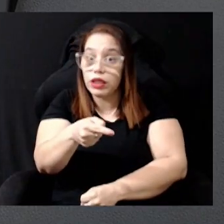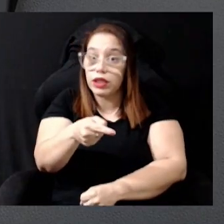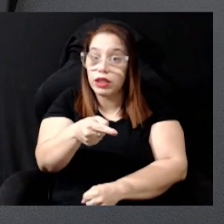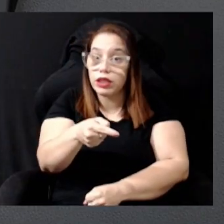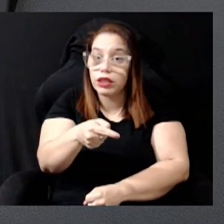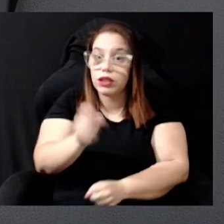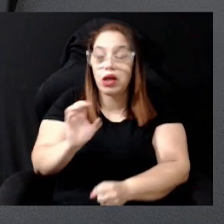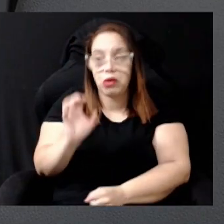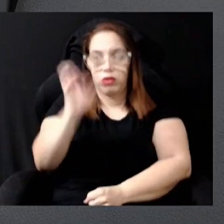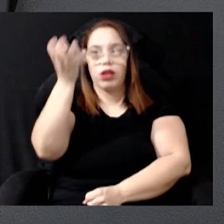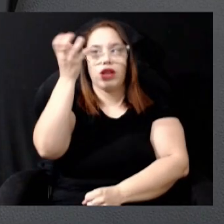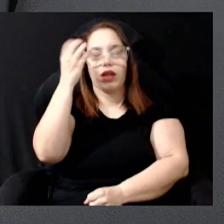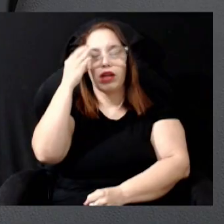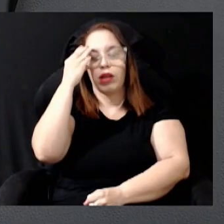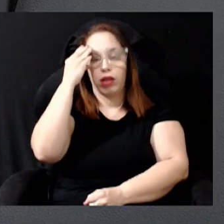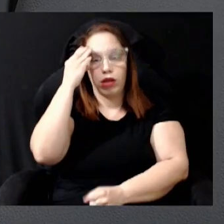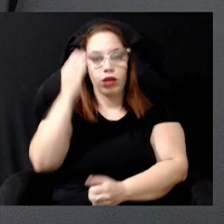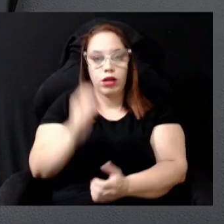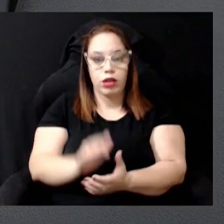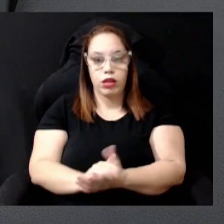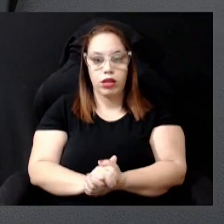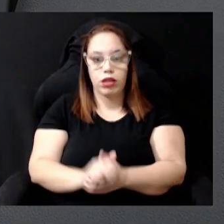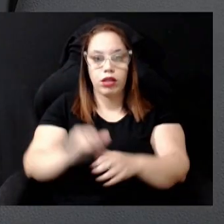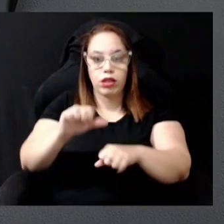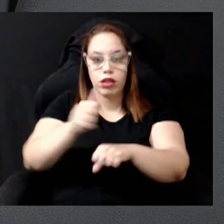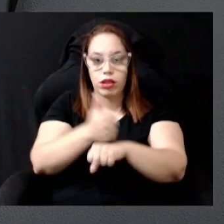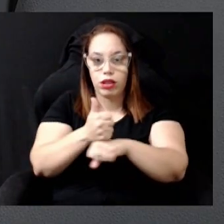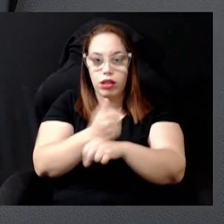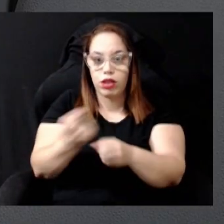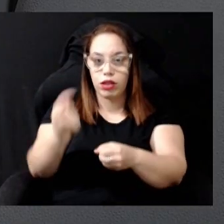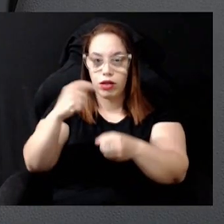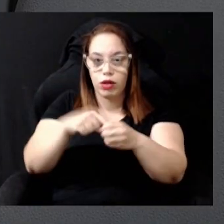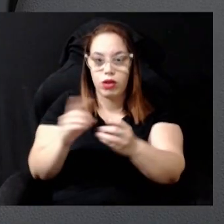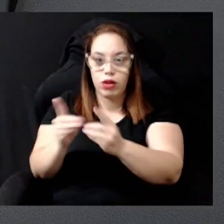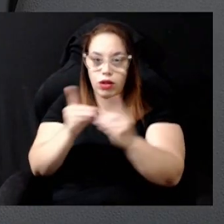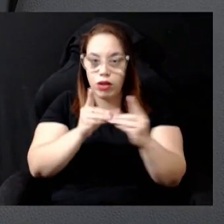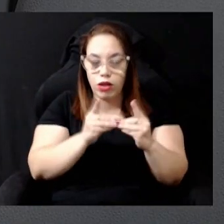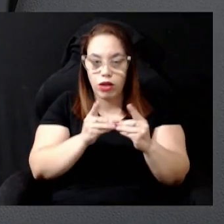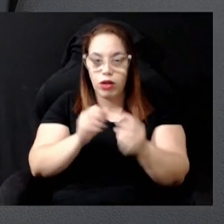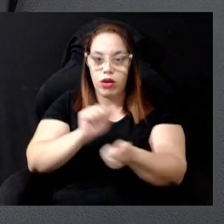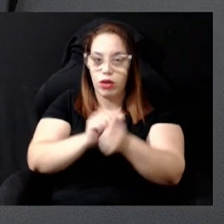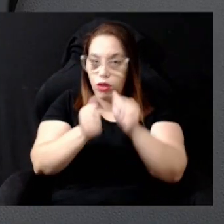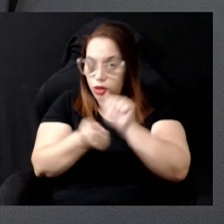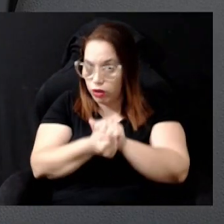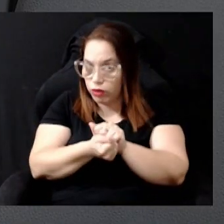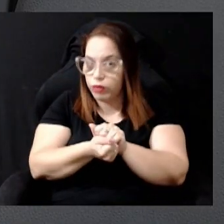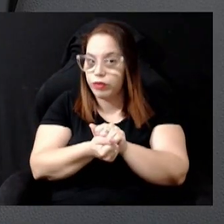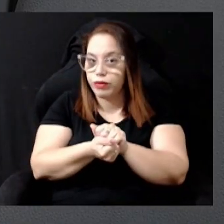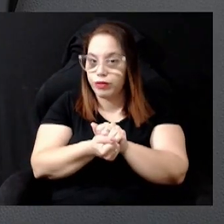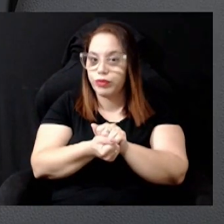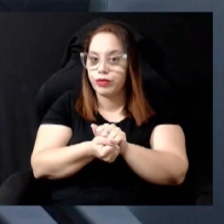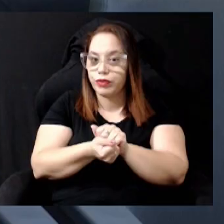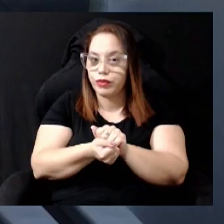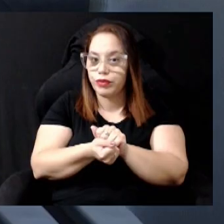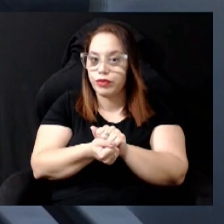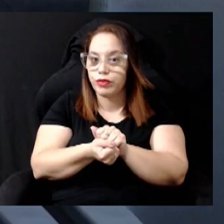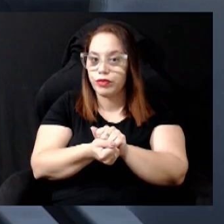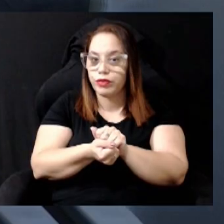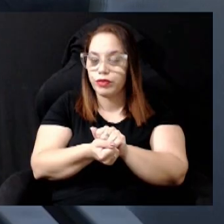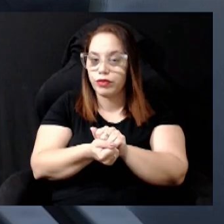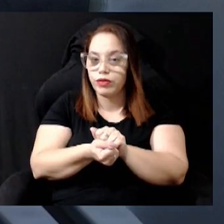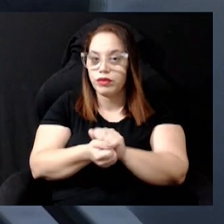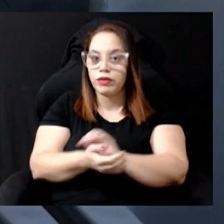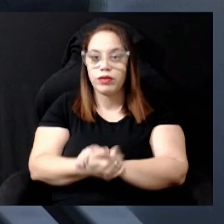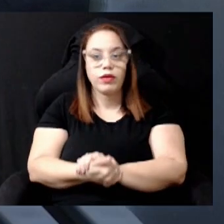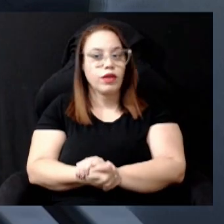acontecesse e os profissionais pudessem voltar a atender num prédio adequado para poder, então, assim, atender melhor a população.